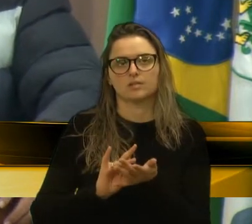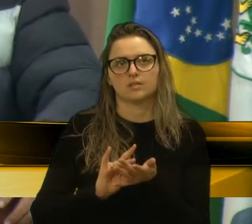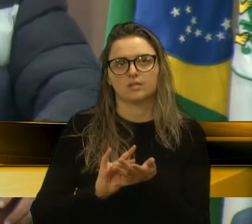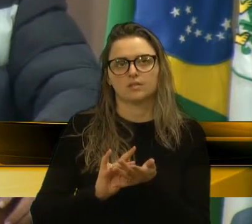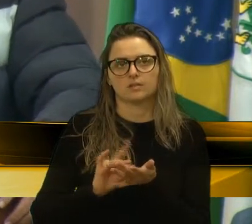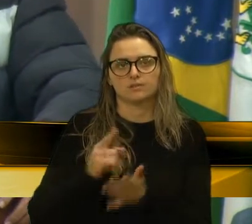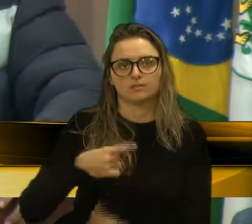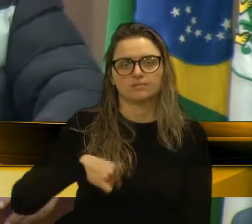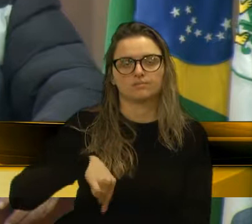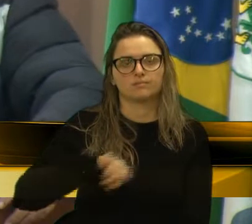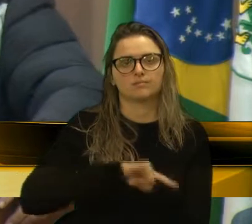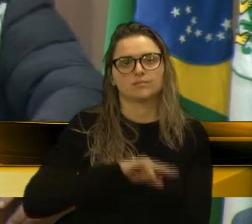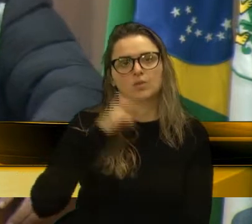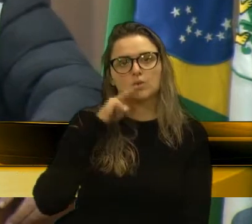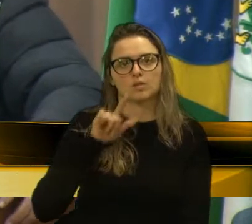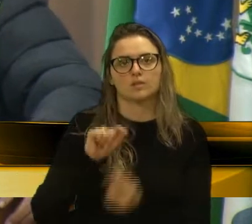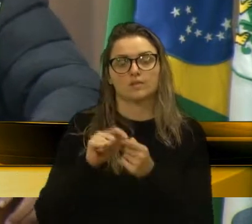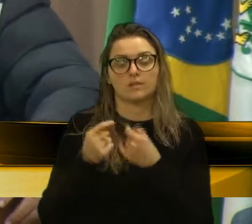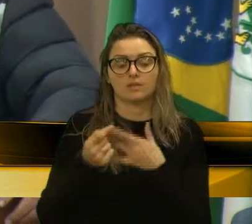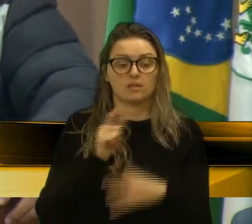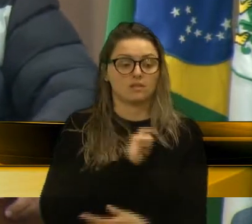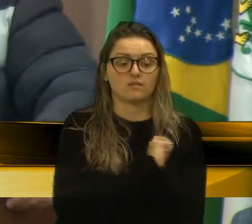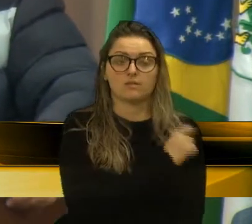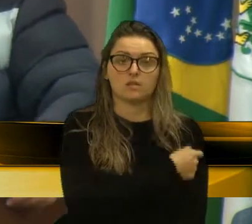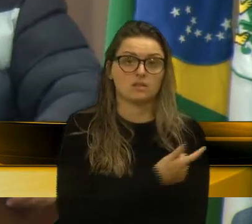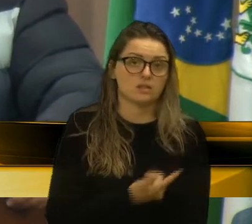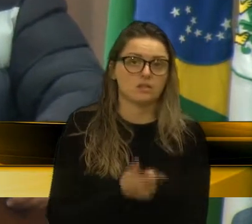possa fiscalizar, é a nossa função,